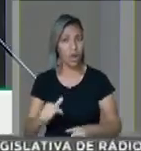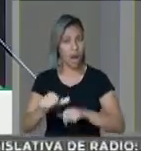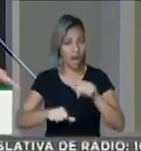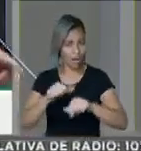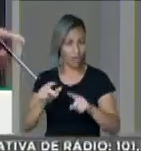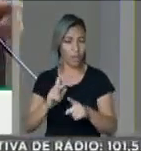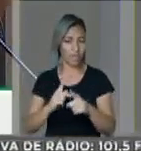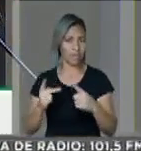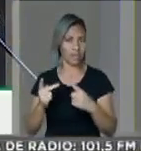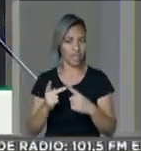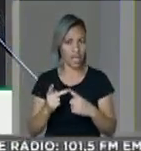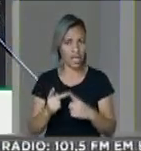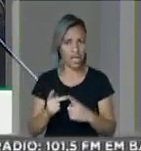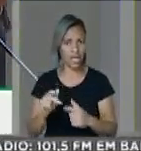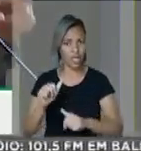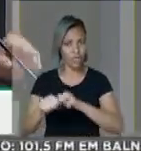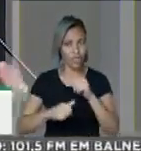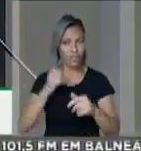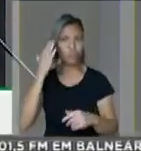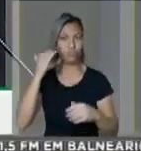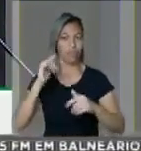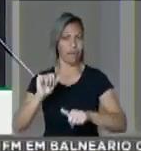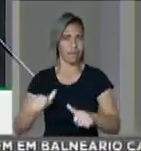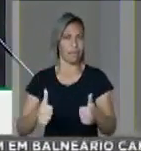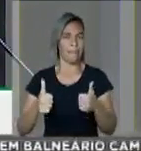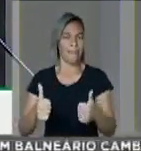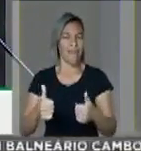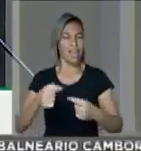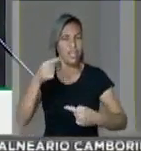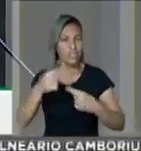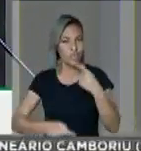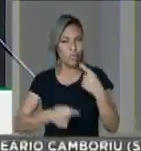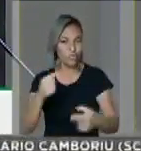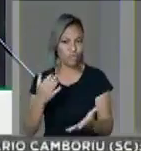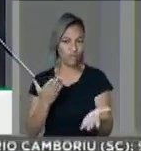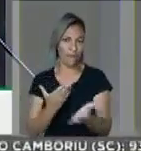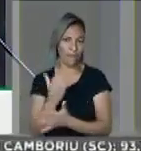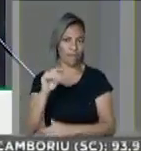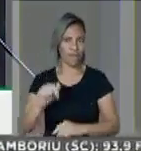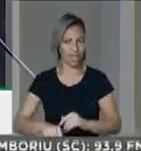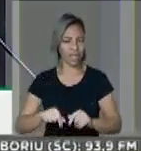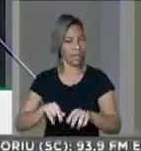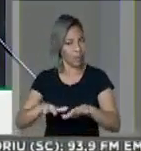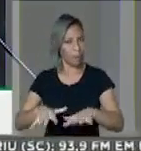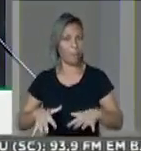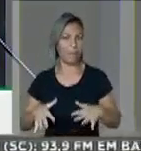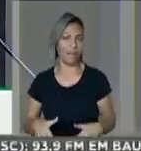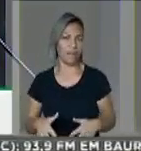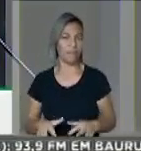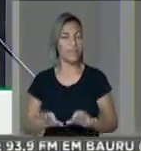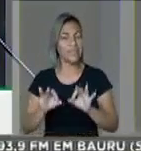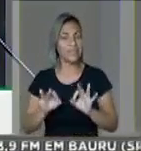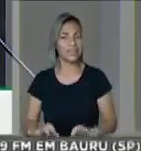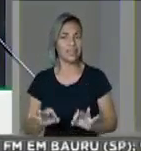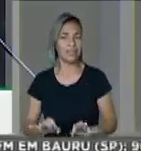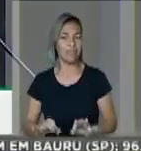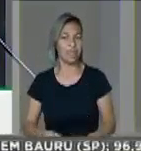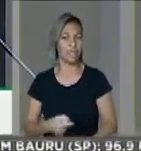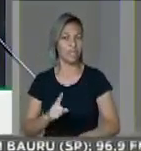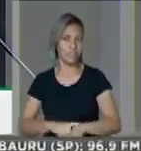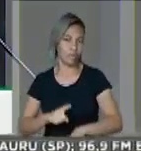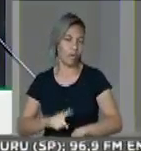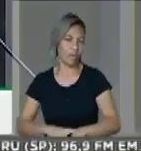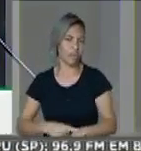sucesso em discuti-la e aprová-la neste plenário, certamente, neste